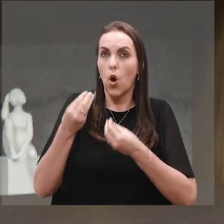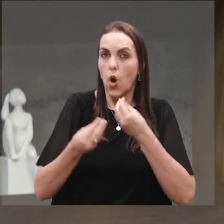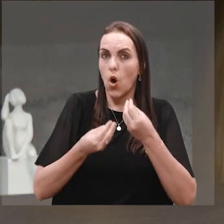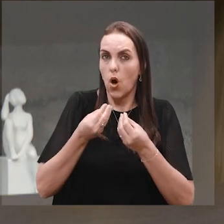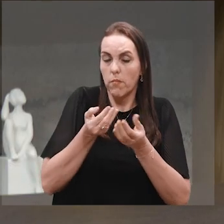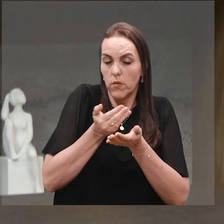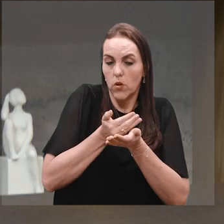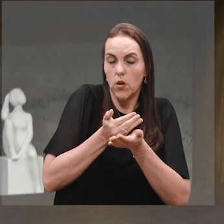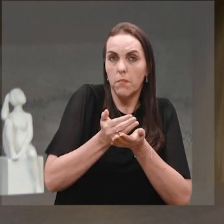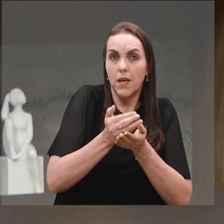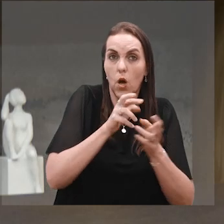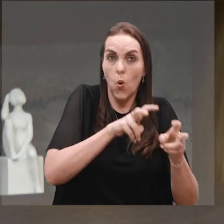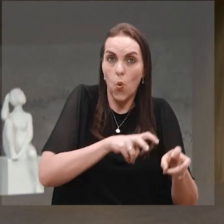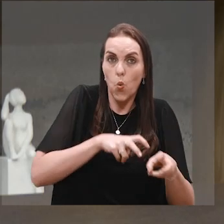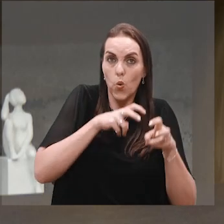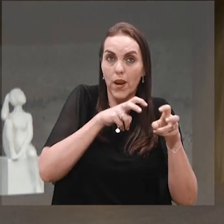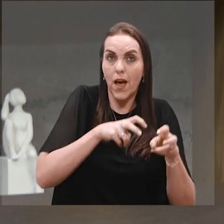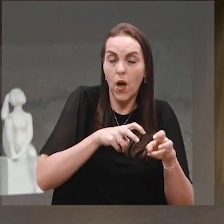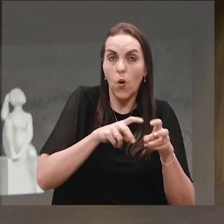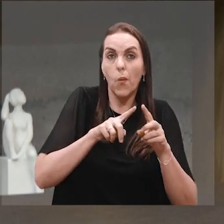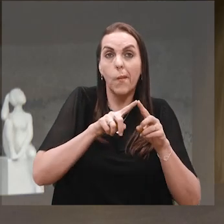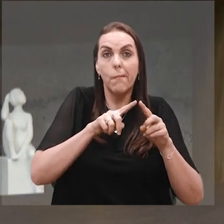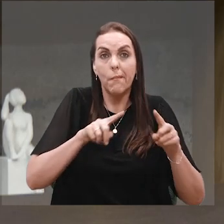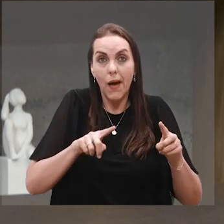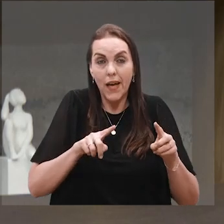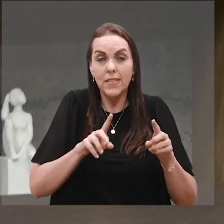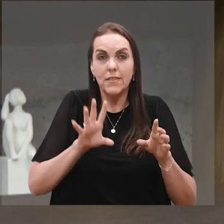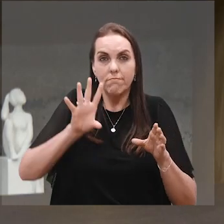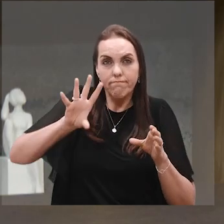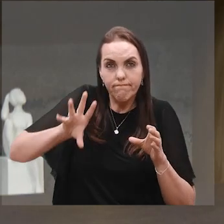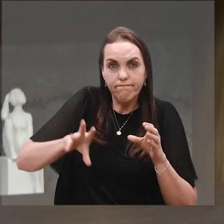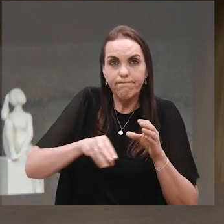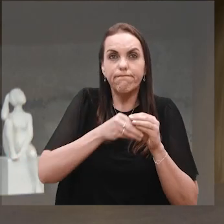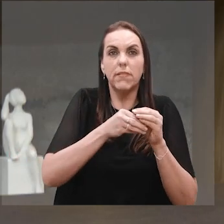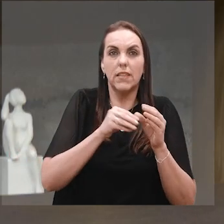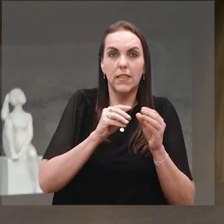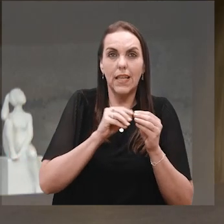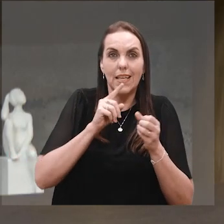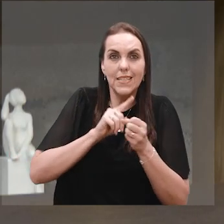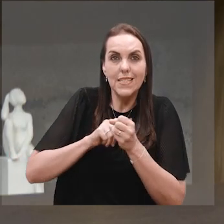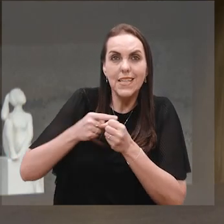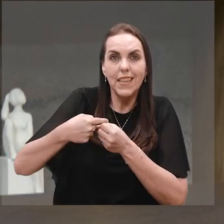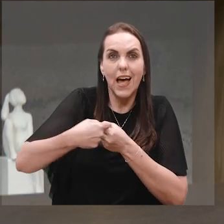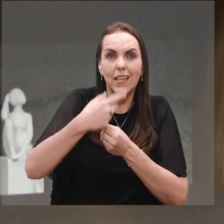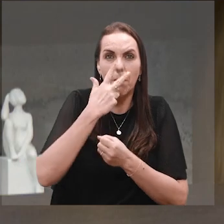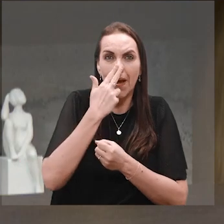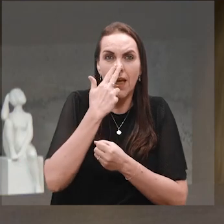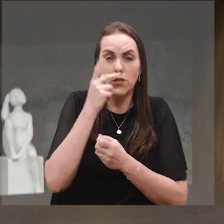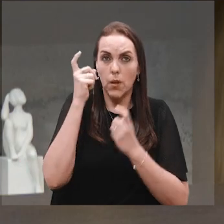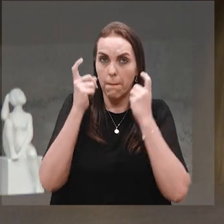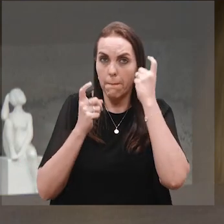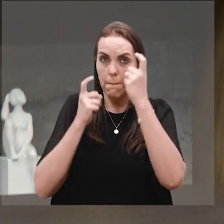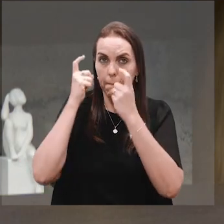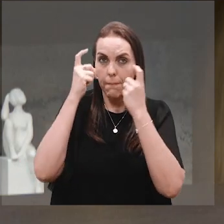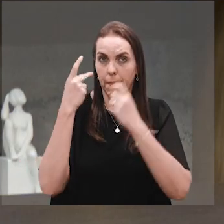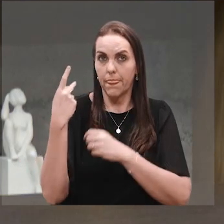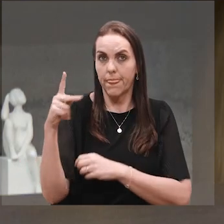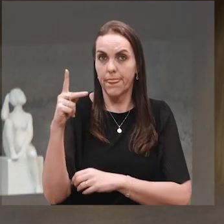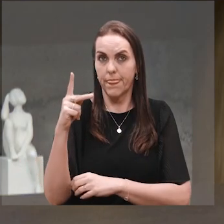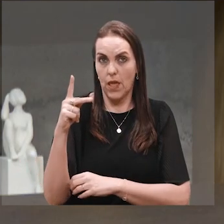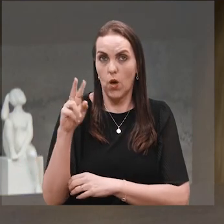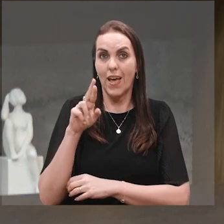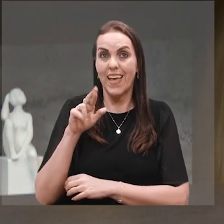essência praticamente rural e componentes já de urbanidade. Isso te preocupa com